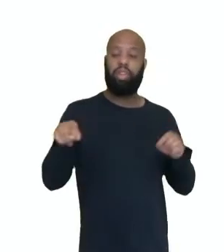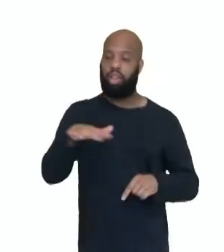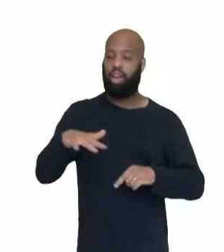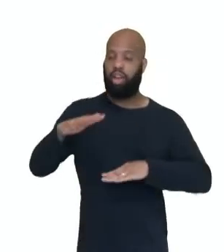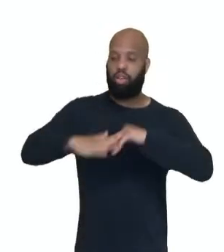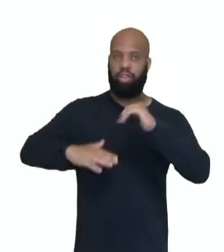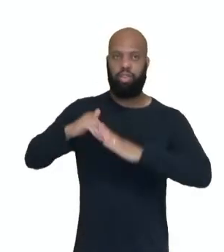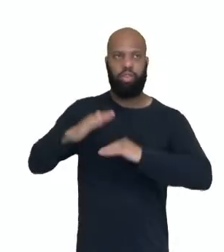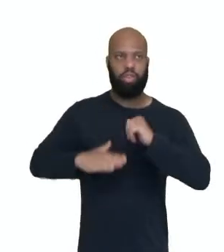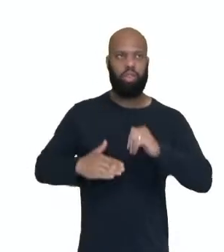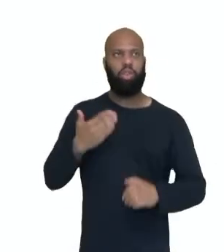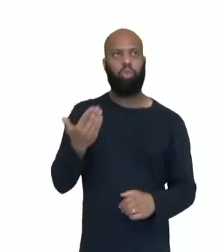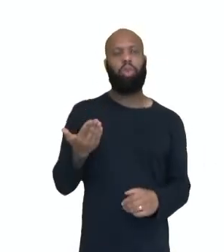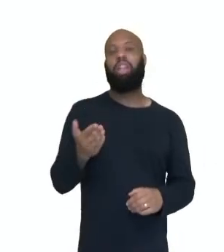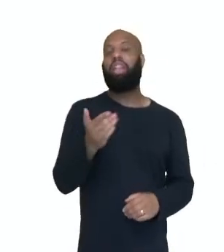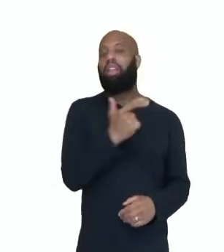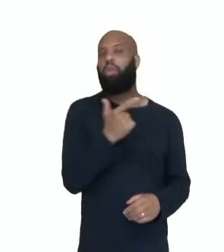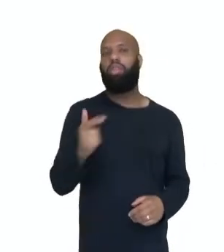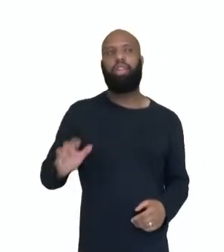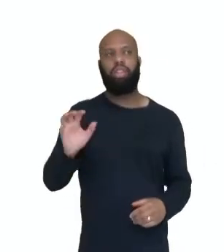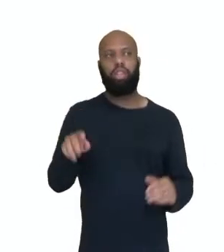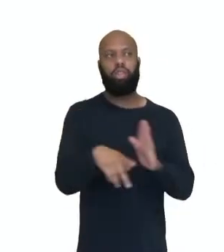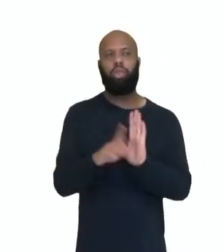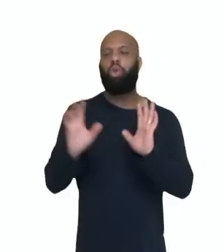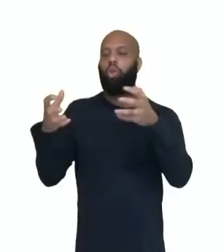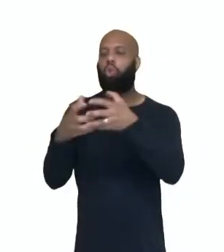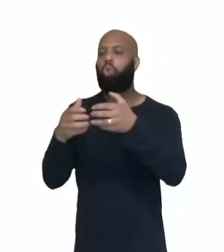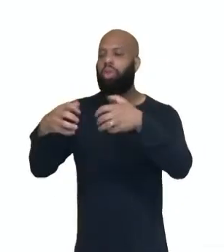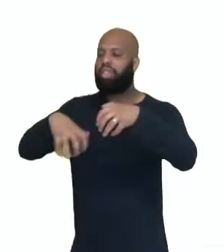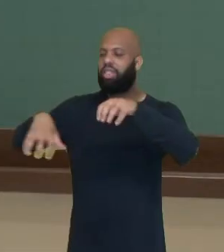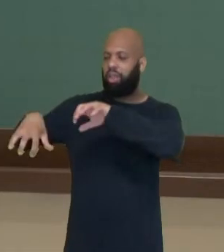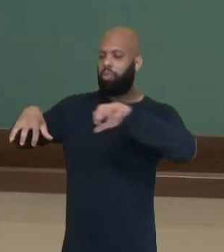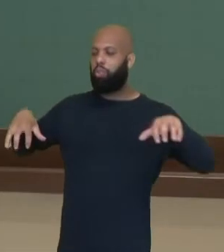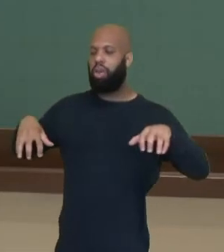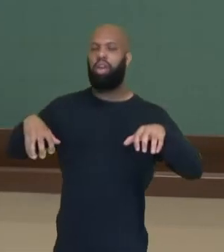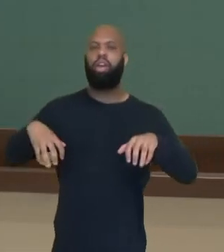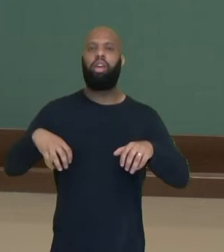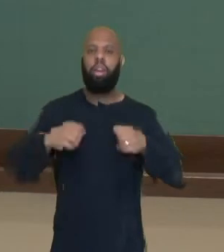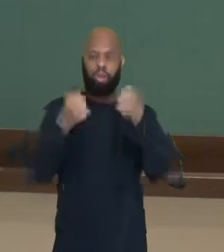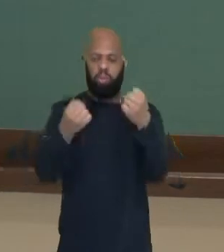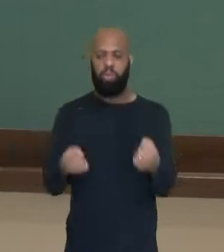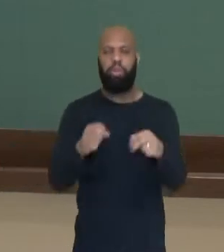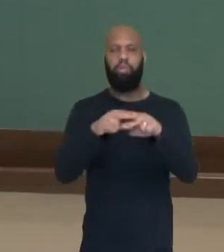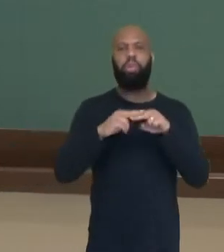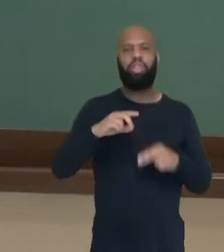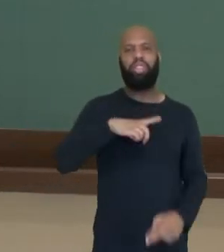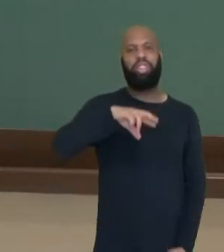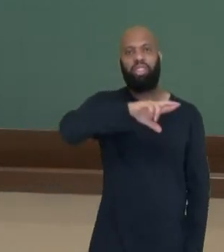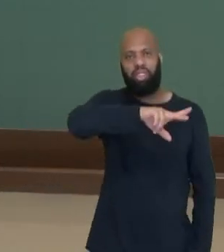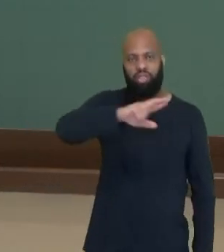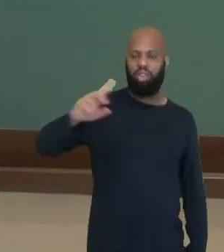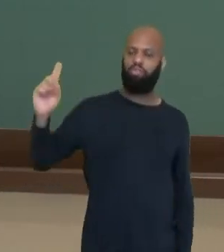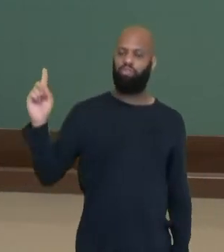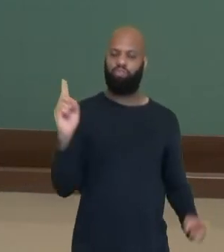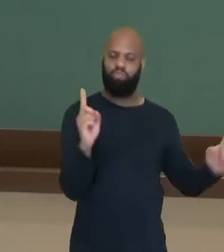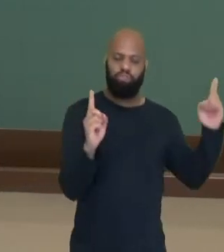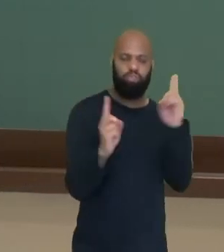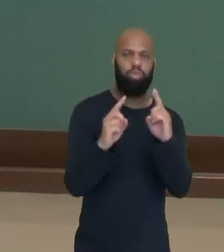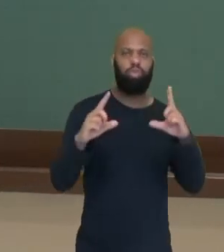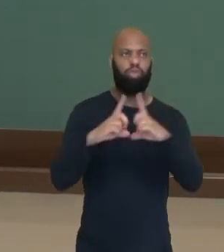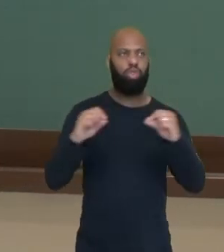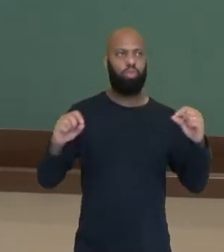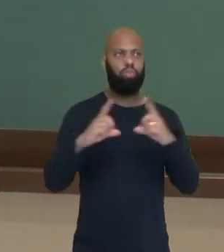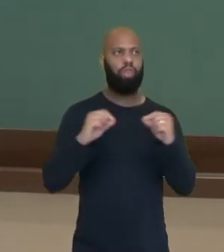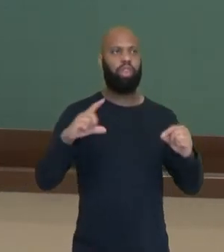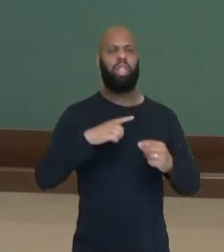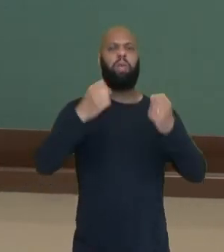do sumô, não tem a questão da categoria do peso. Por isso que nós vemos vários lutadores de sumô japoneses